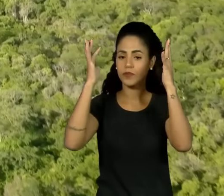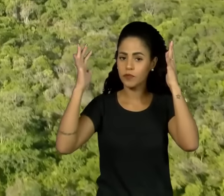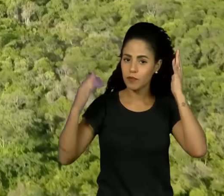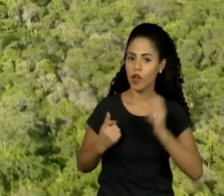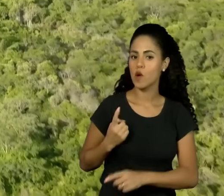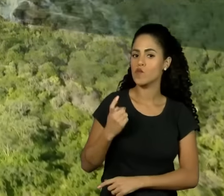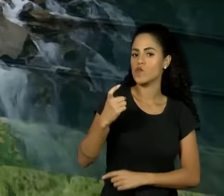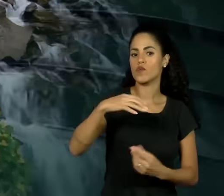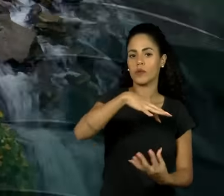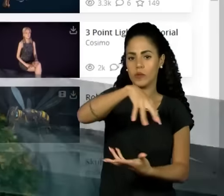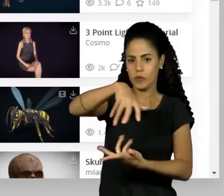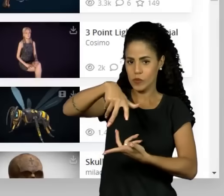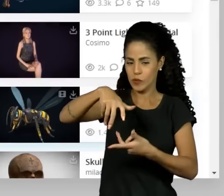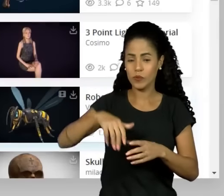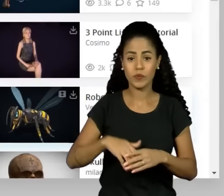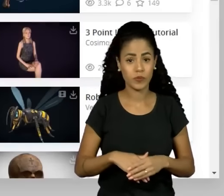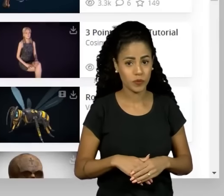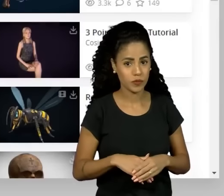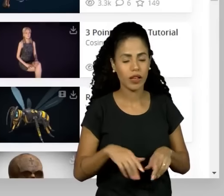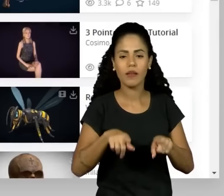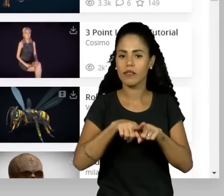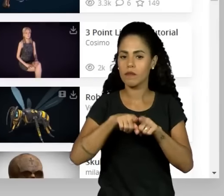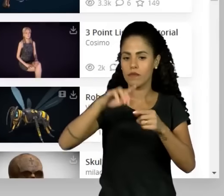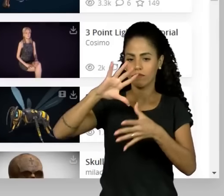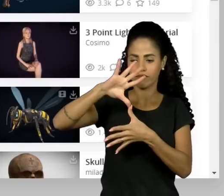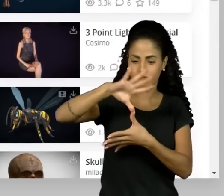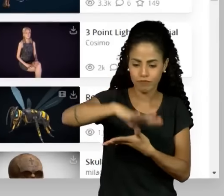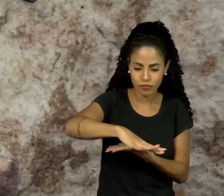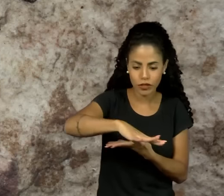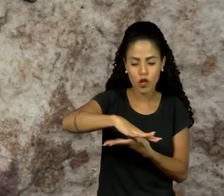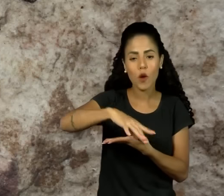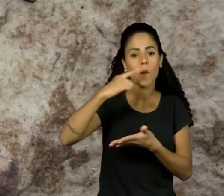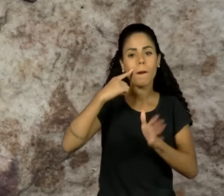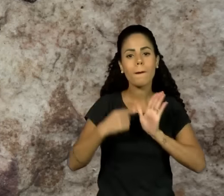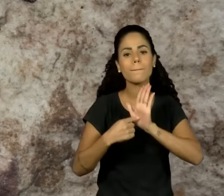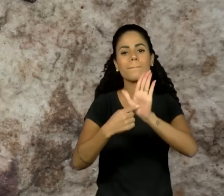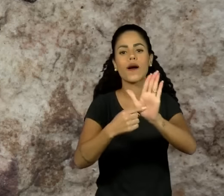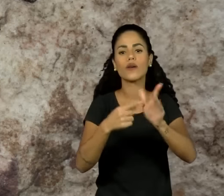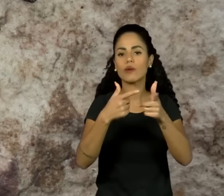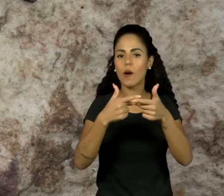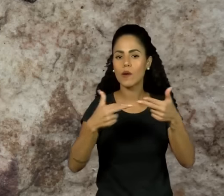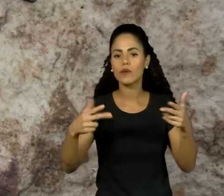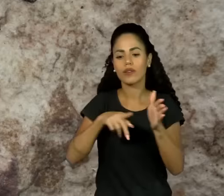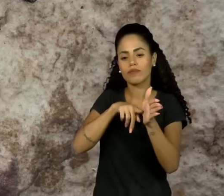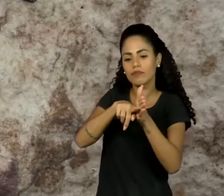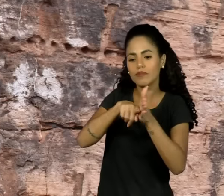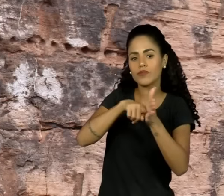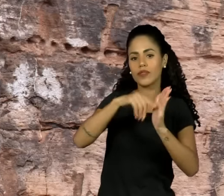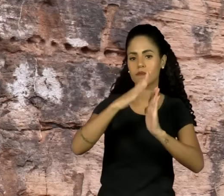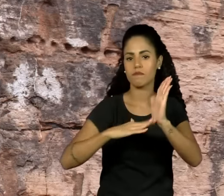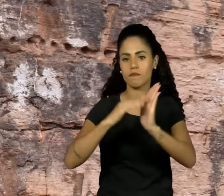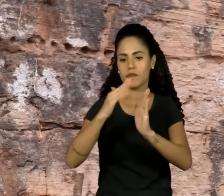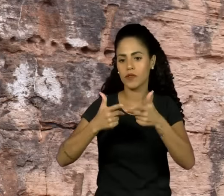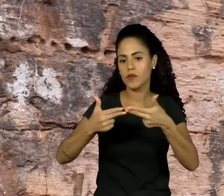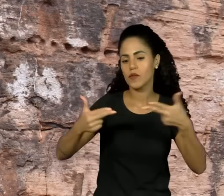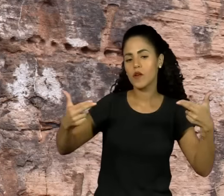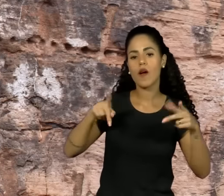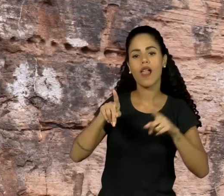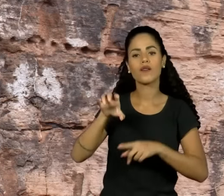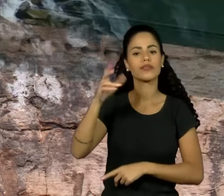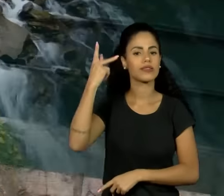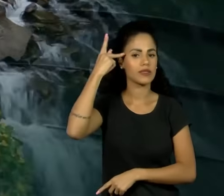no planeta. Um mapa digital interativo revela os vestígios arqueológicos e pinturas rupestres do estado